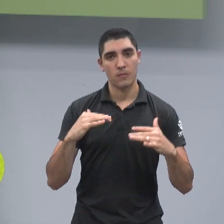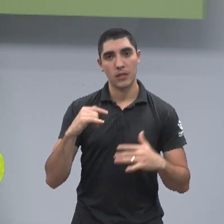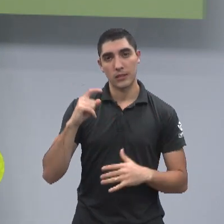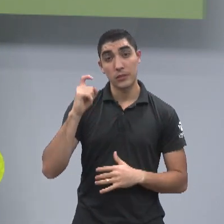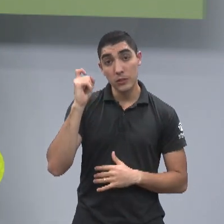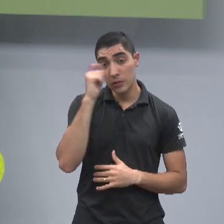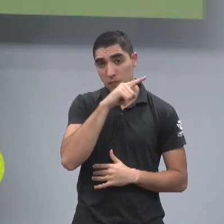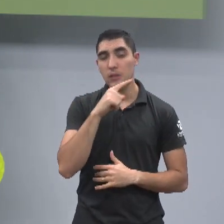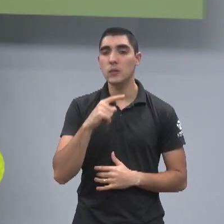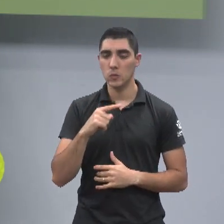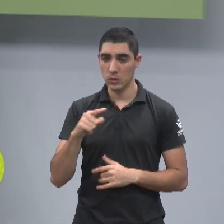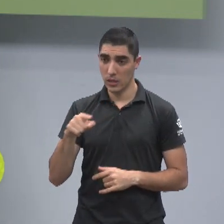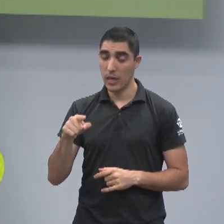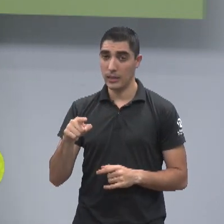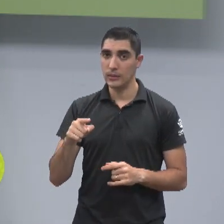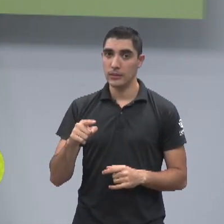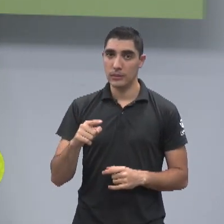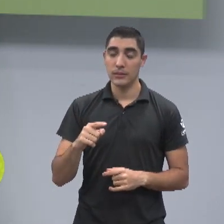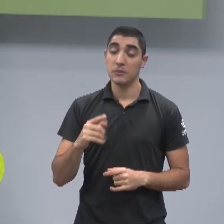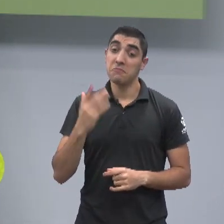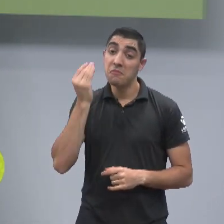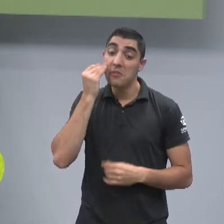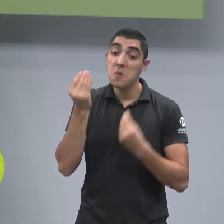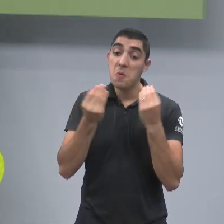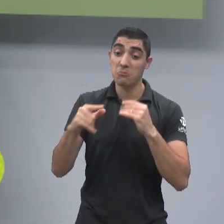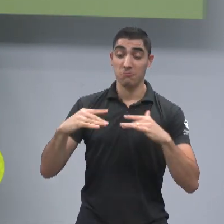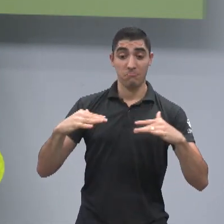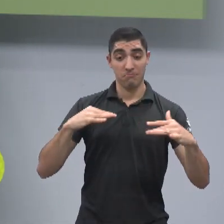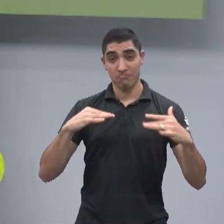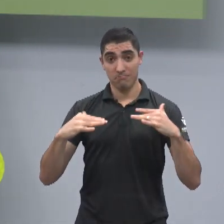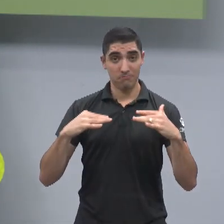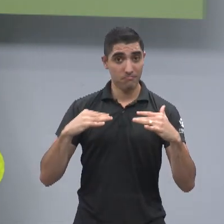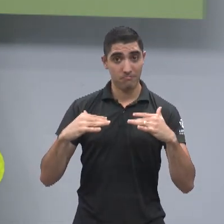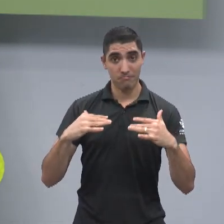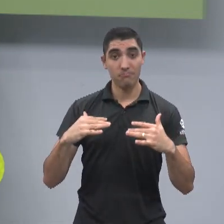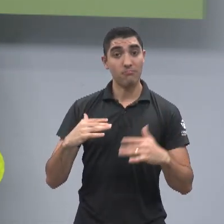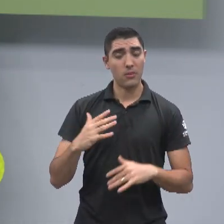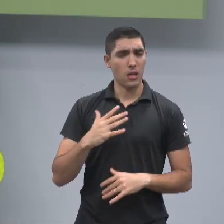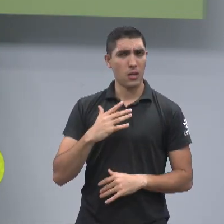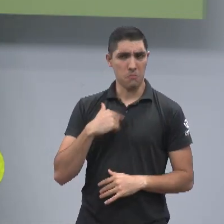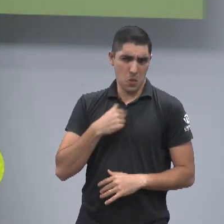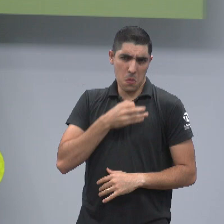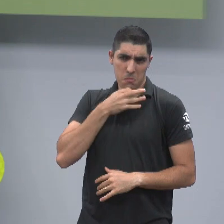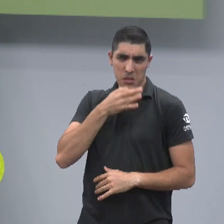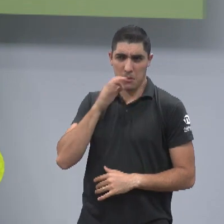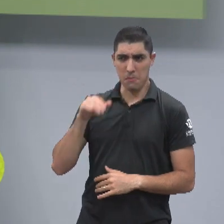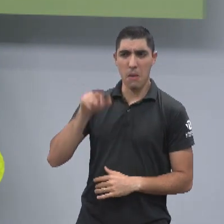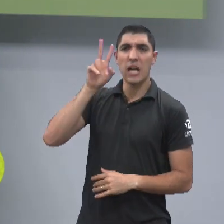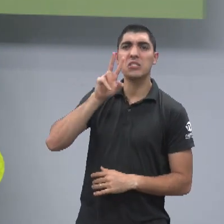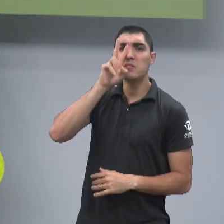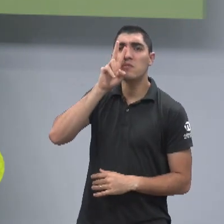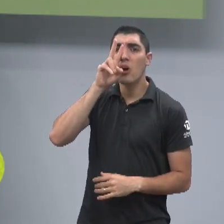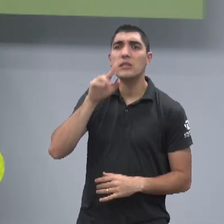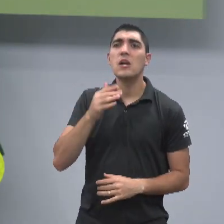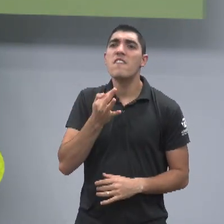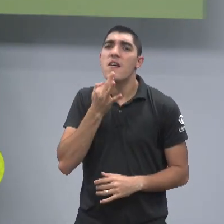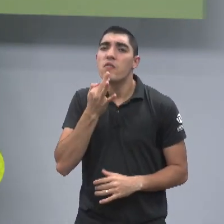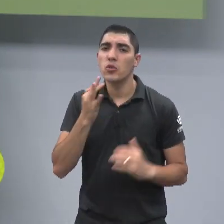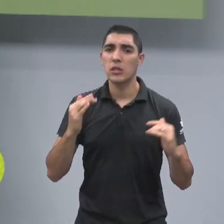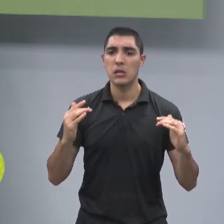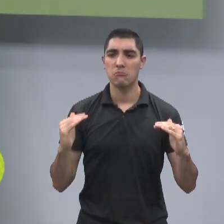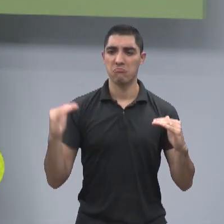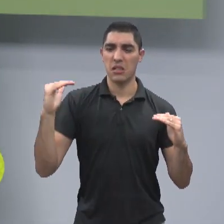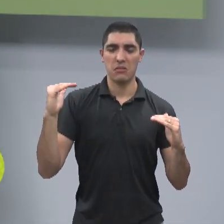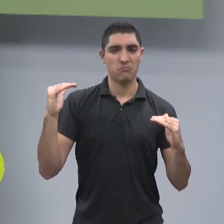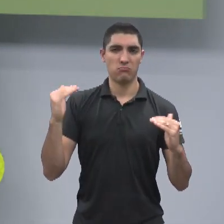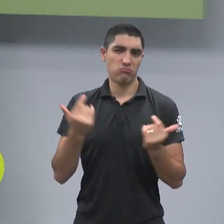foi o primeiro. Então, a gente vai ver como é que vai funcionar esse jogo aí, que não tem favorito, né? Não dá para dizer assim, não dá para cravar.